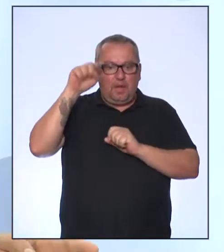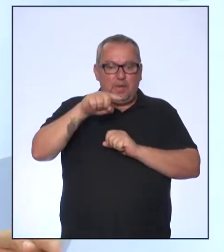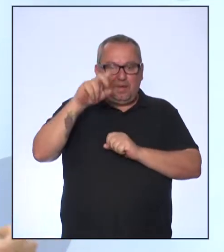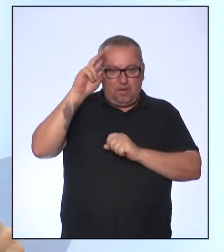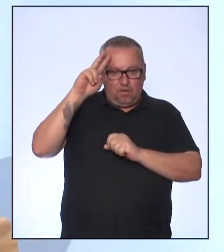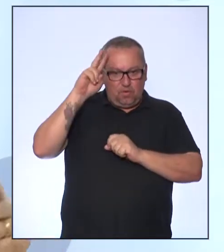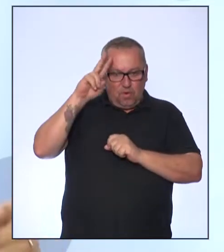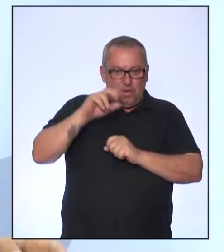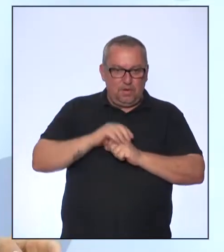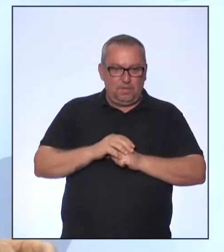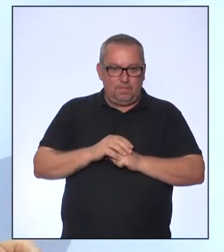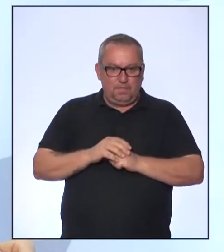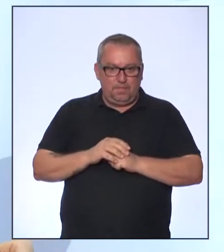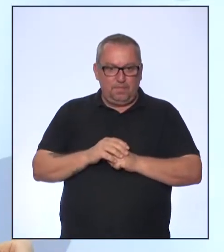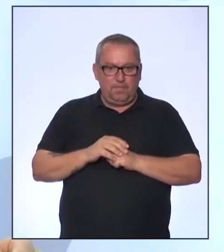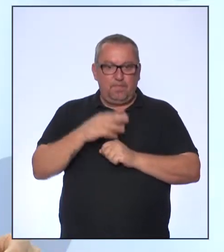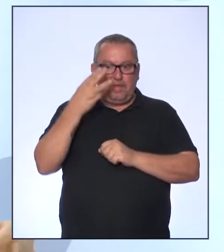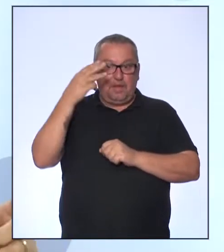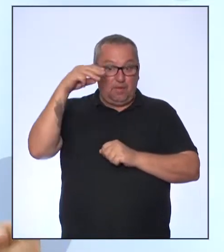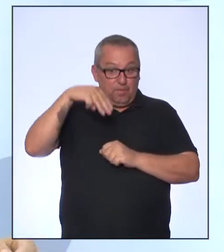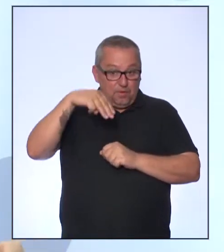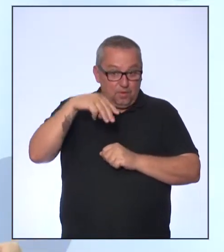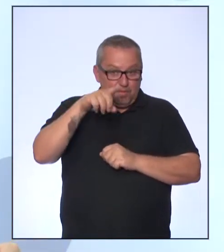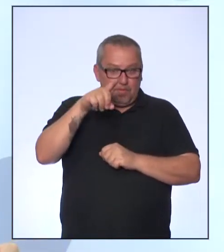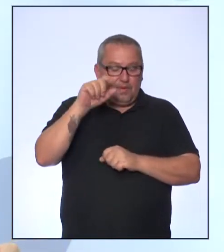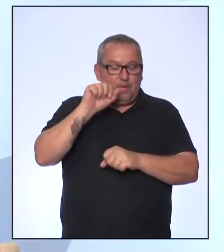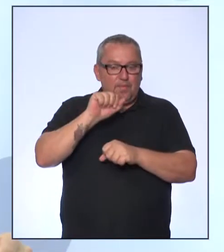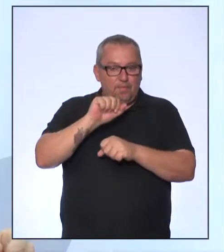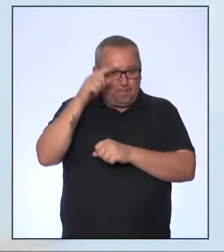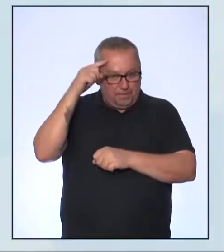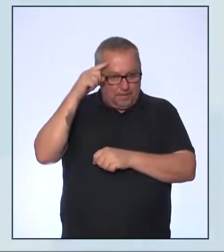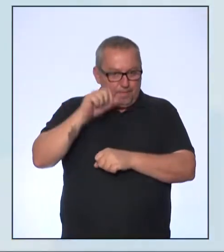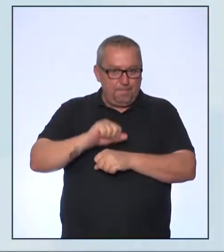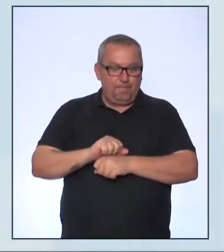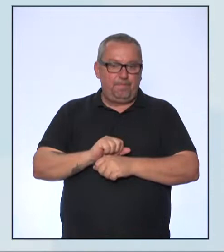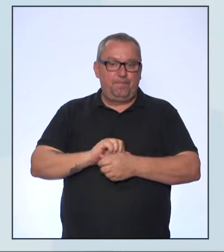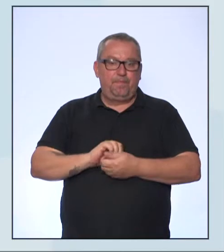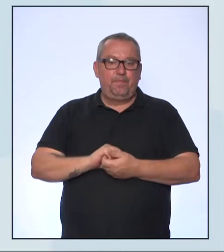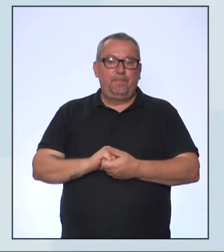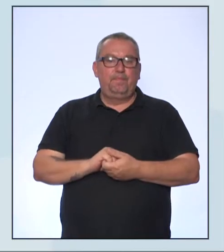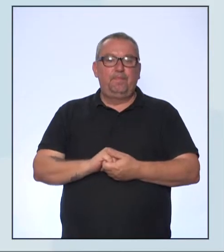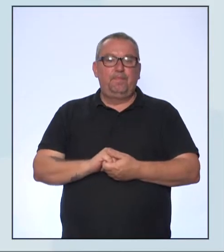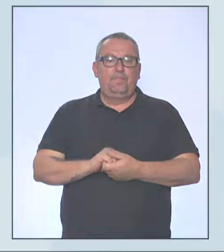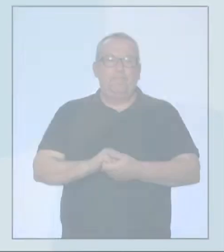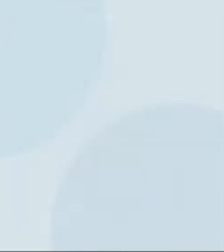uma vez. 3 minutinhos para vocês pensarem e responder para a gente. Volto com vocês no chat.